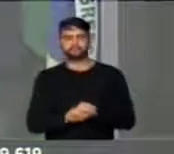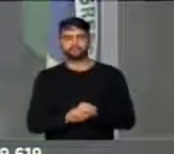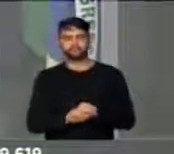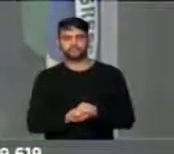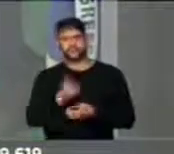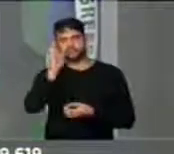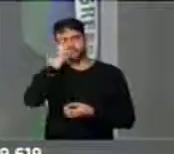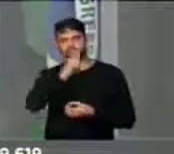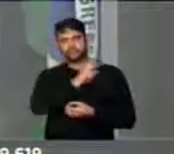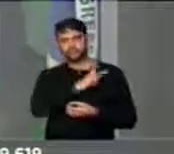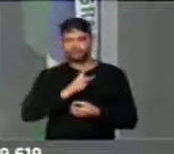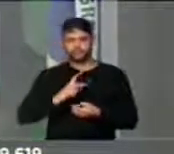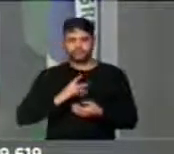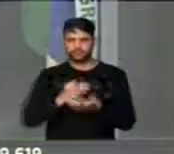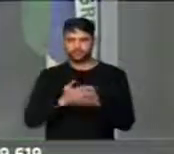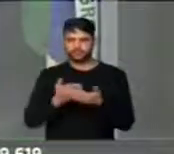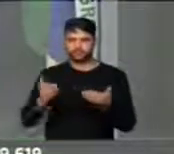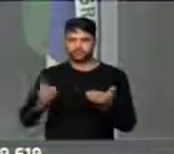Senhor presidente,